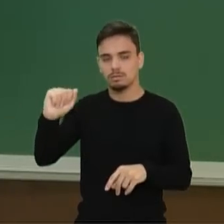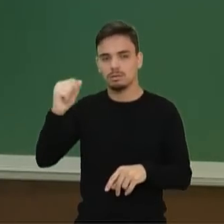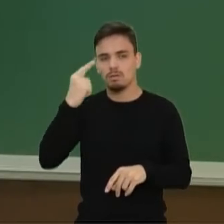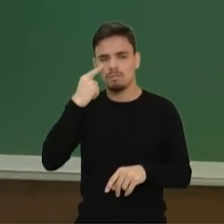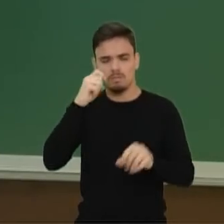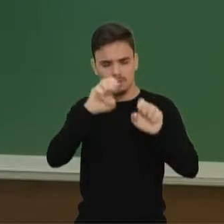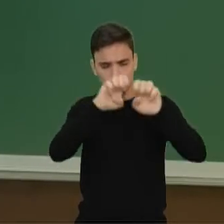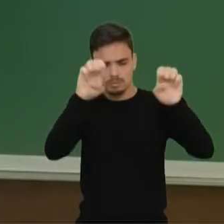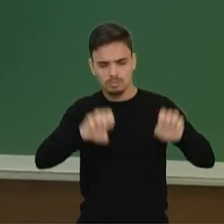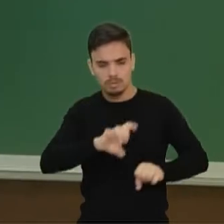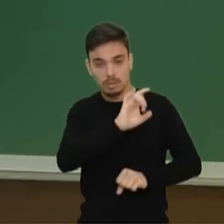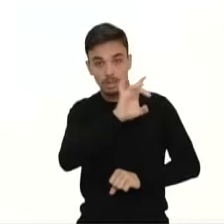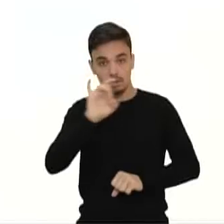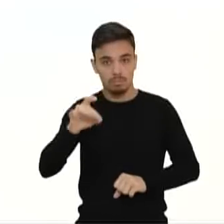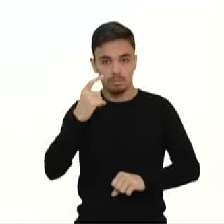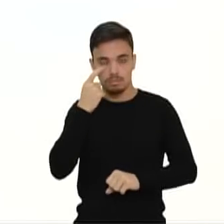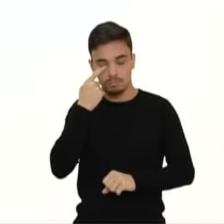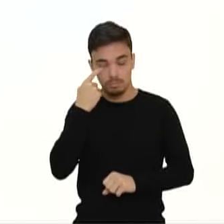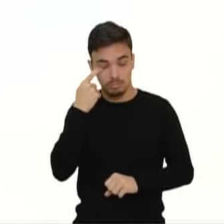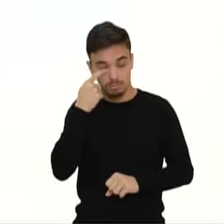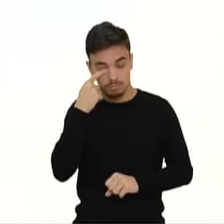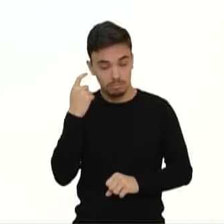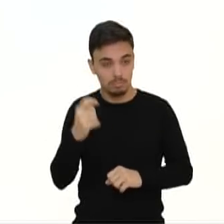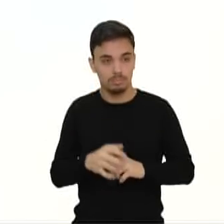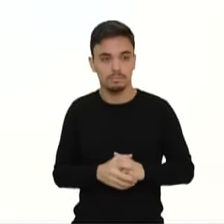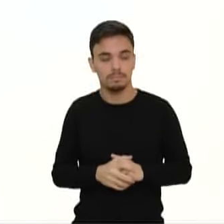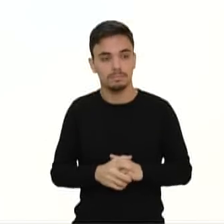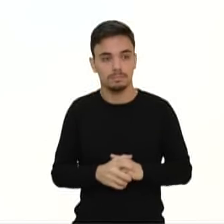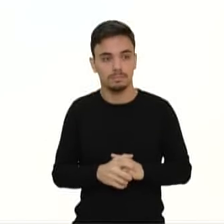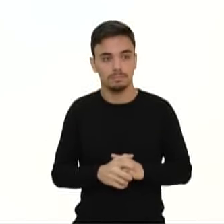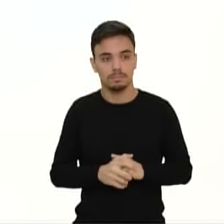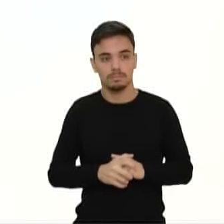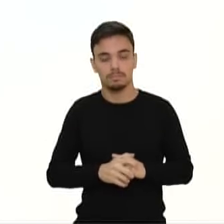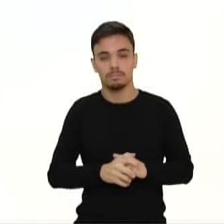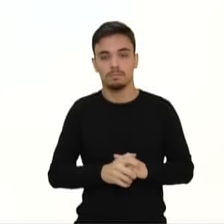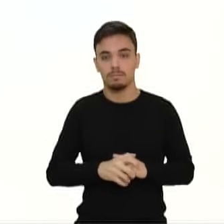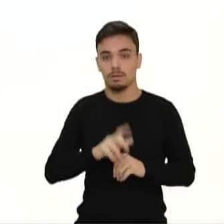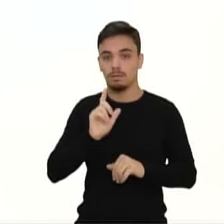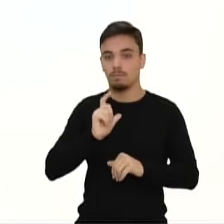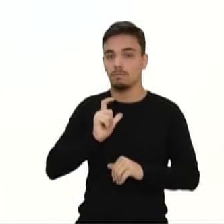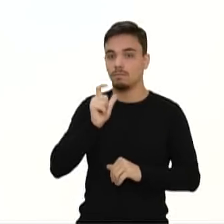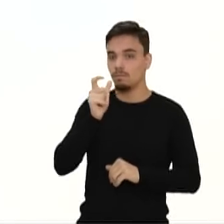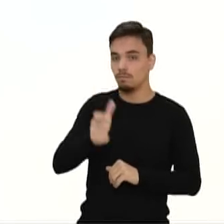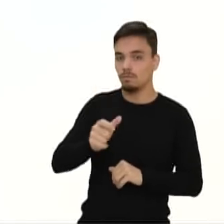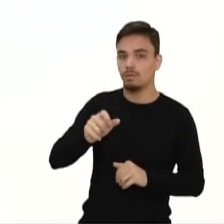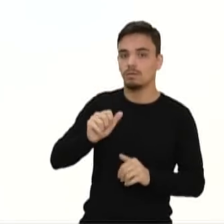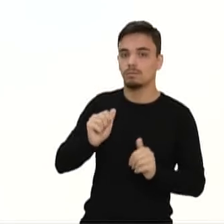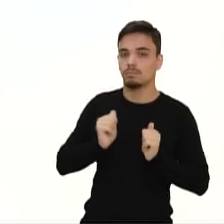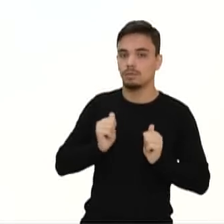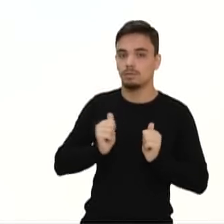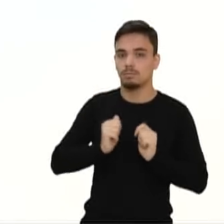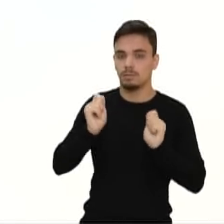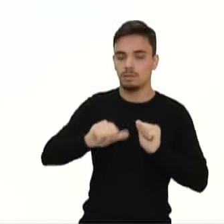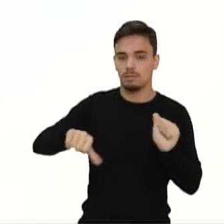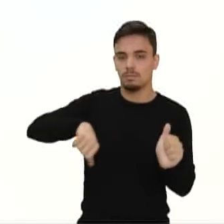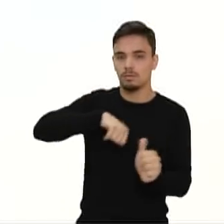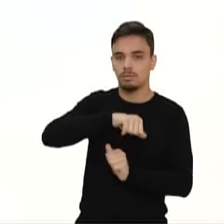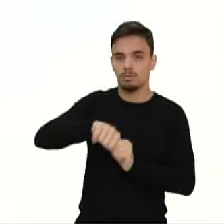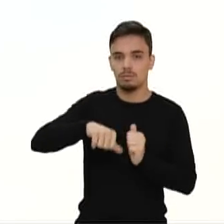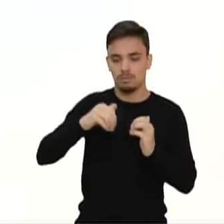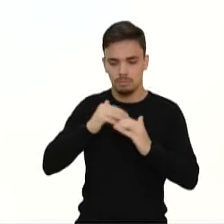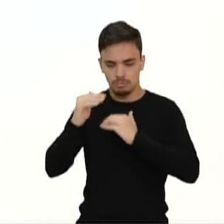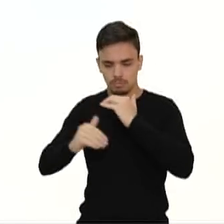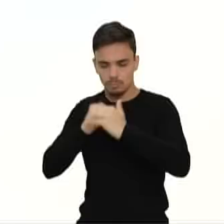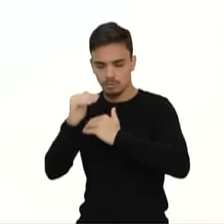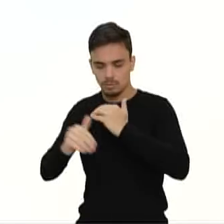uma delas? Muito bem. Ali, a voz passiva pode ser formada por dois processos, analítico